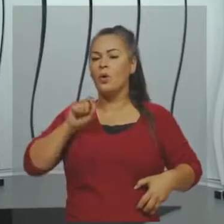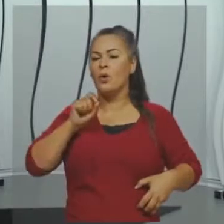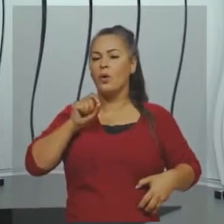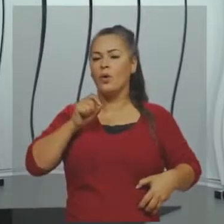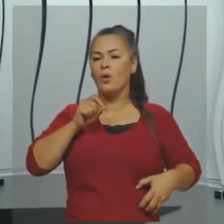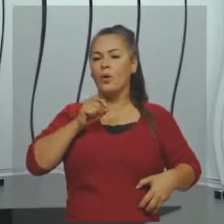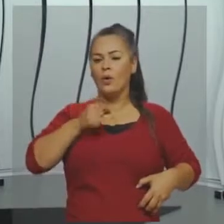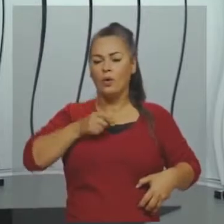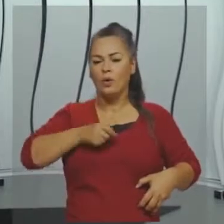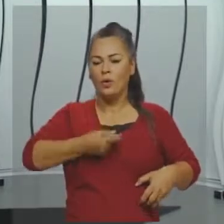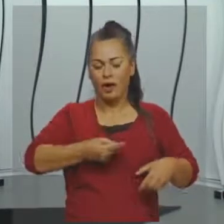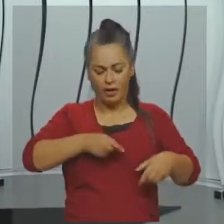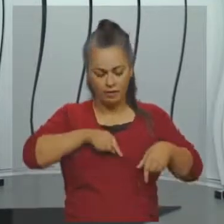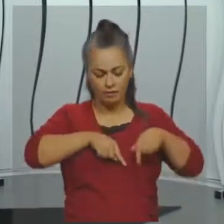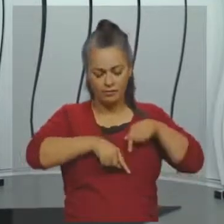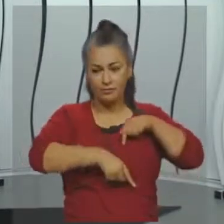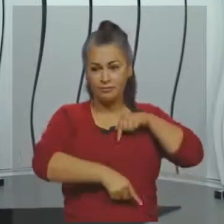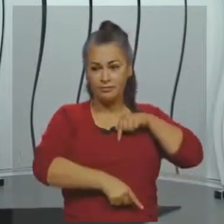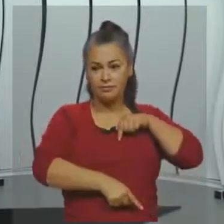e nessas